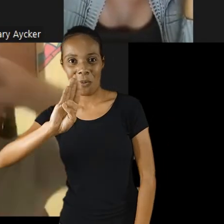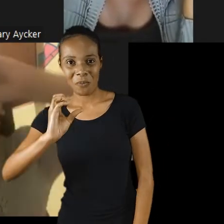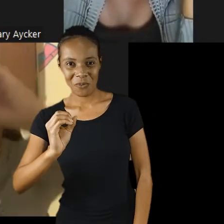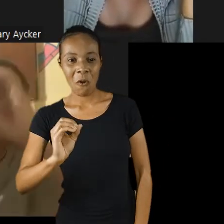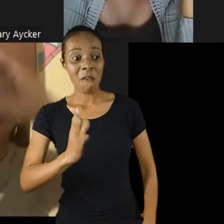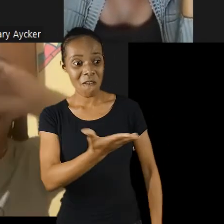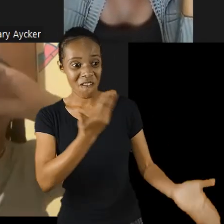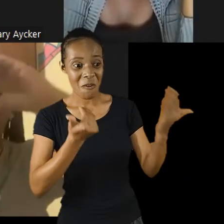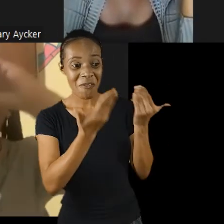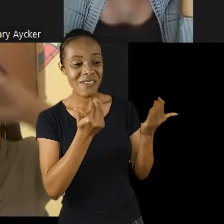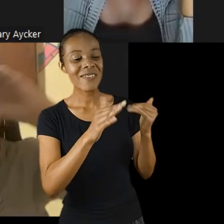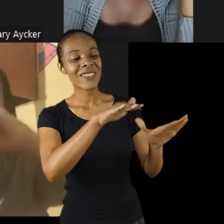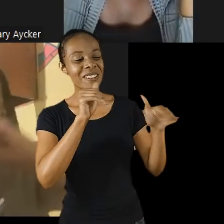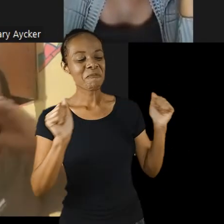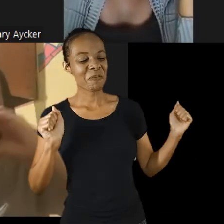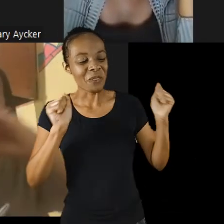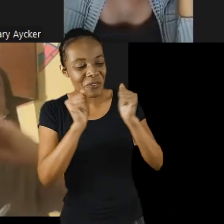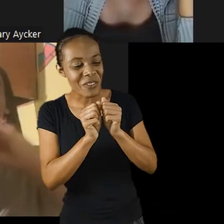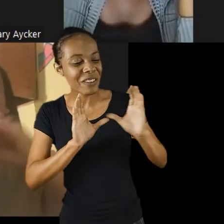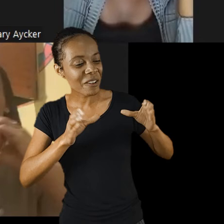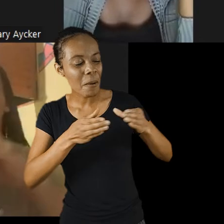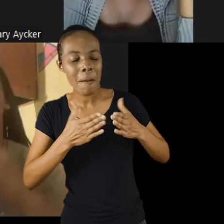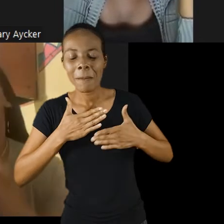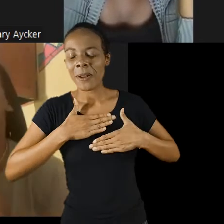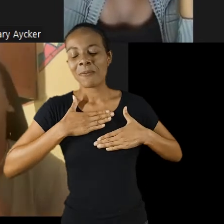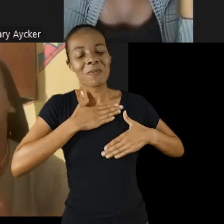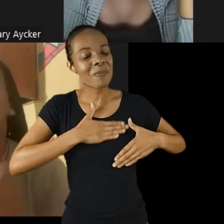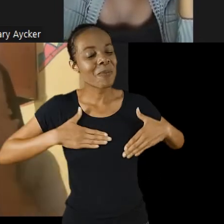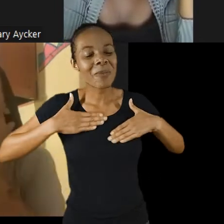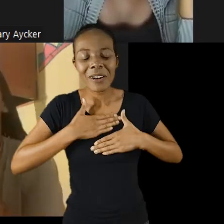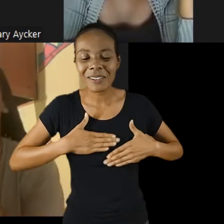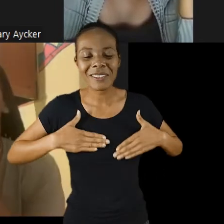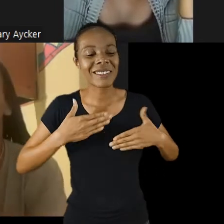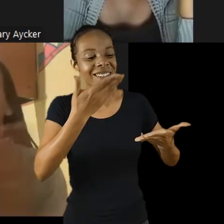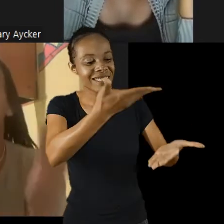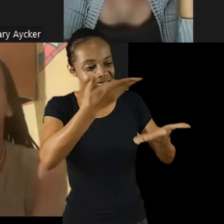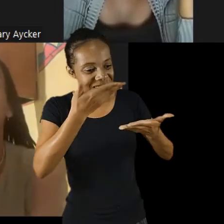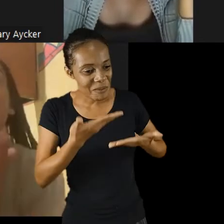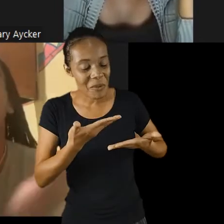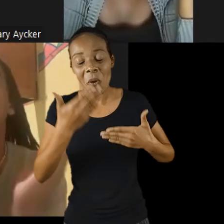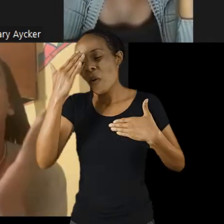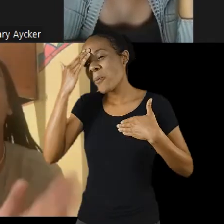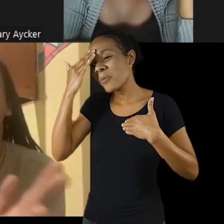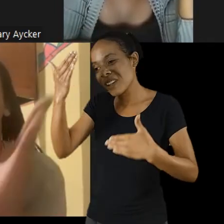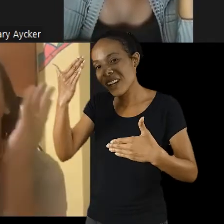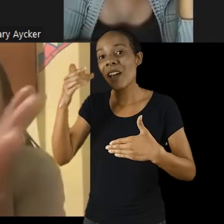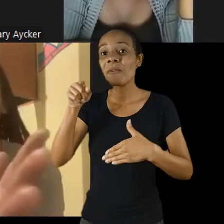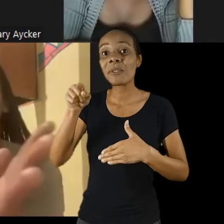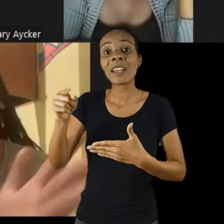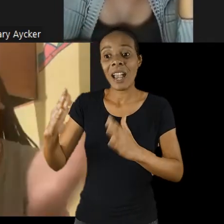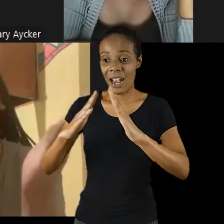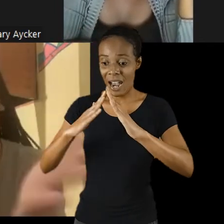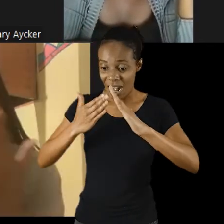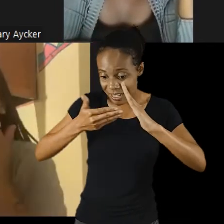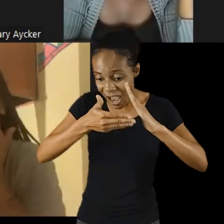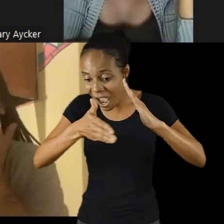Venha sempre, para mim é um prazer receber. Obrigada, meu amor. Obrigada também por ter cedido a casa pra esse lindo, porque ensina demais pra